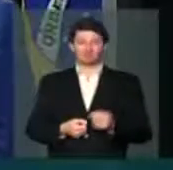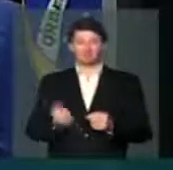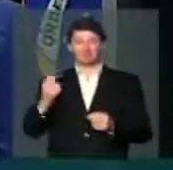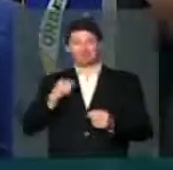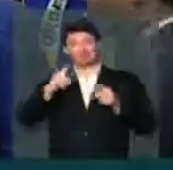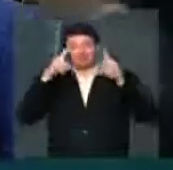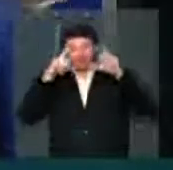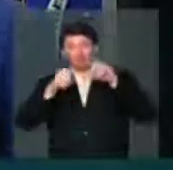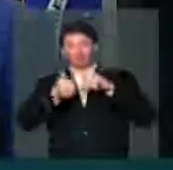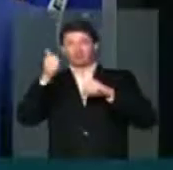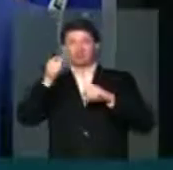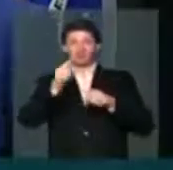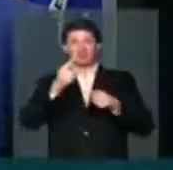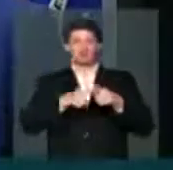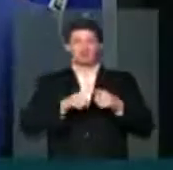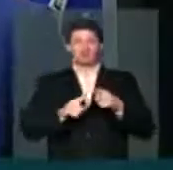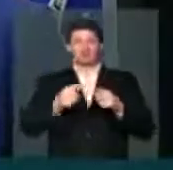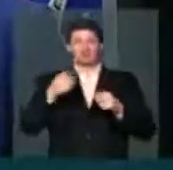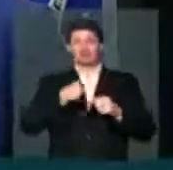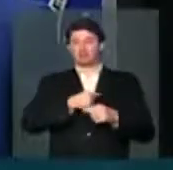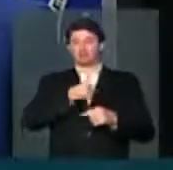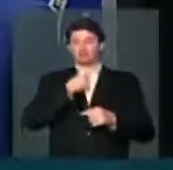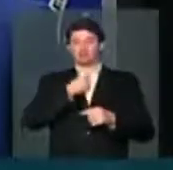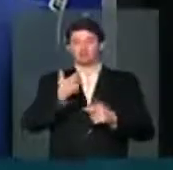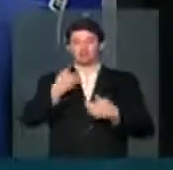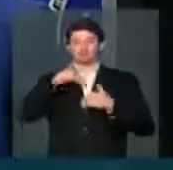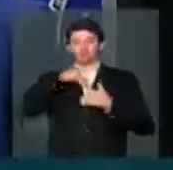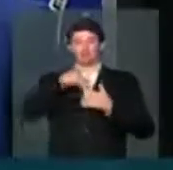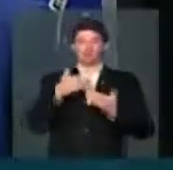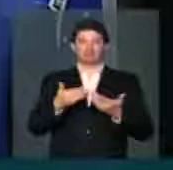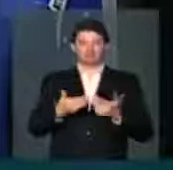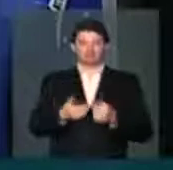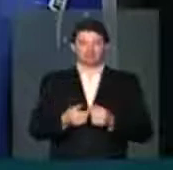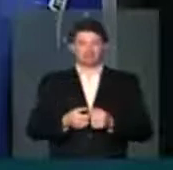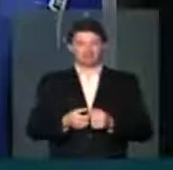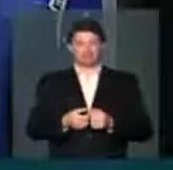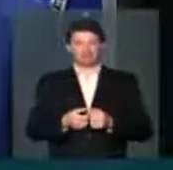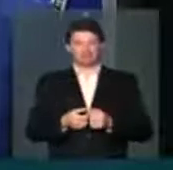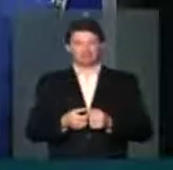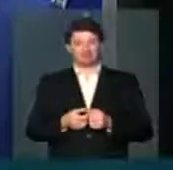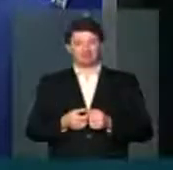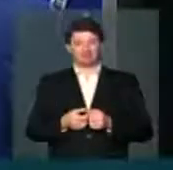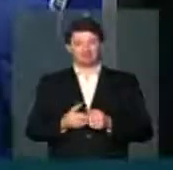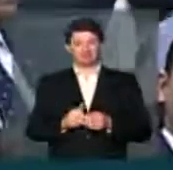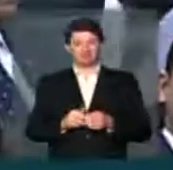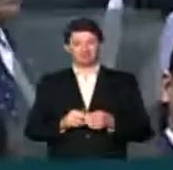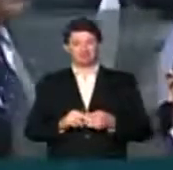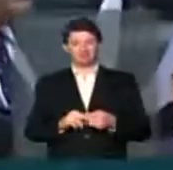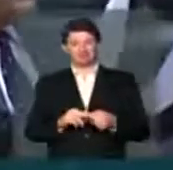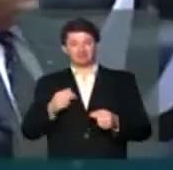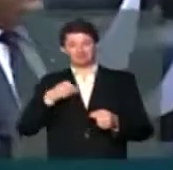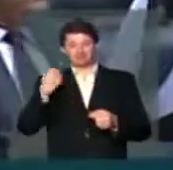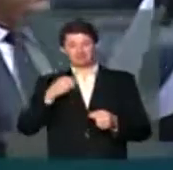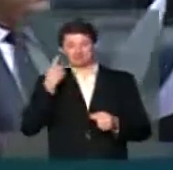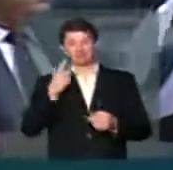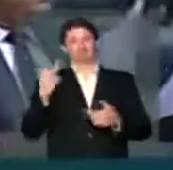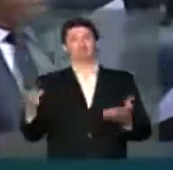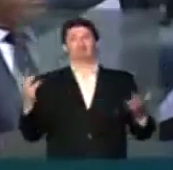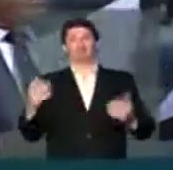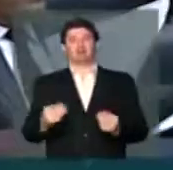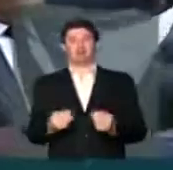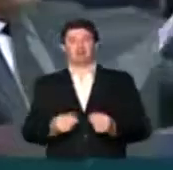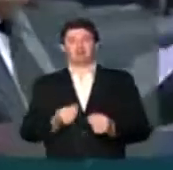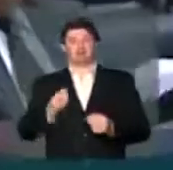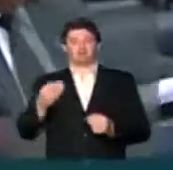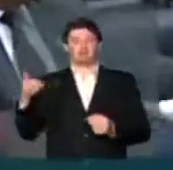fotos melhores, porque a minha primeira gravata saiu por dentro. E eu não poderia deixar de registrar essa